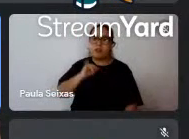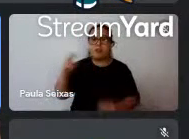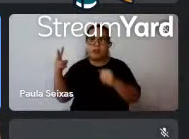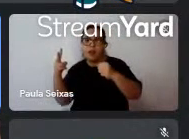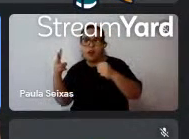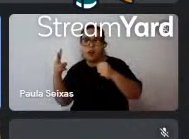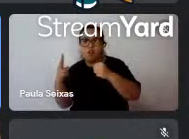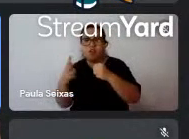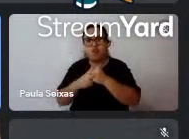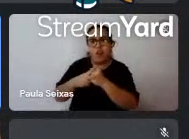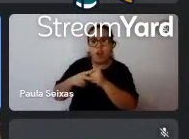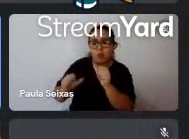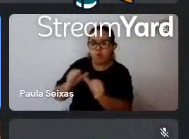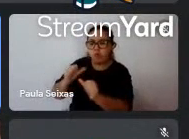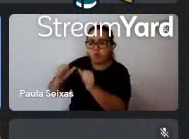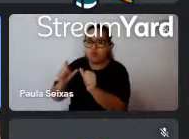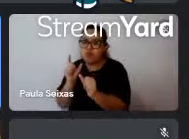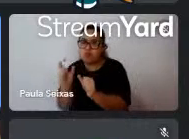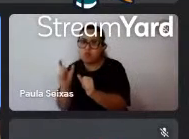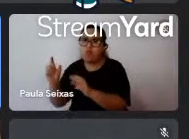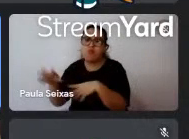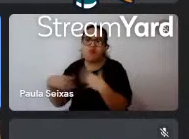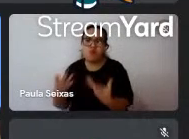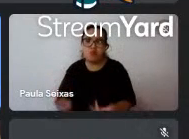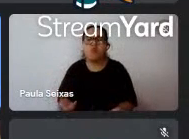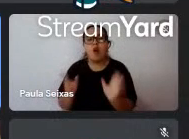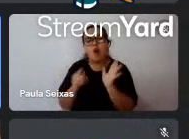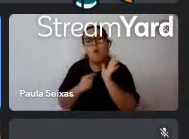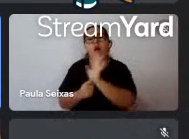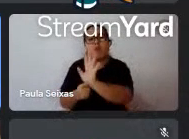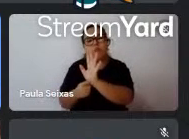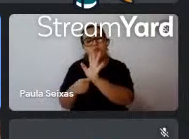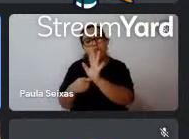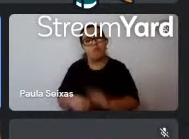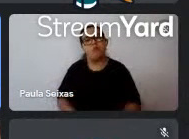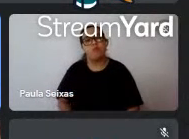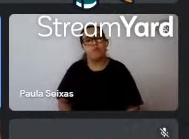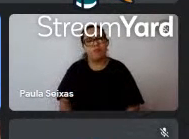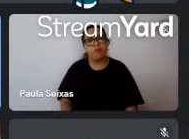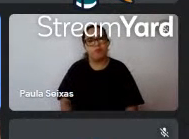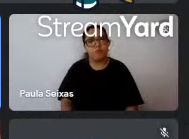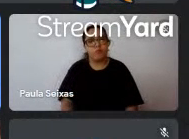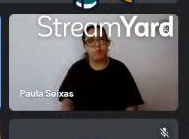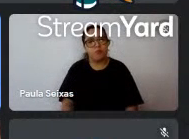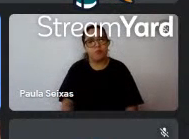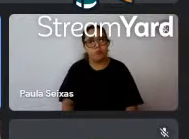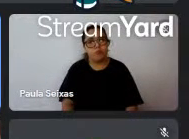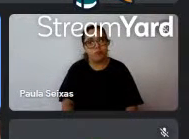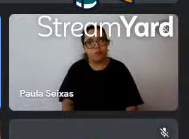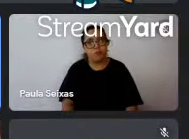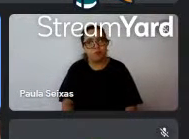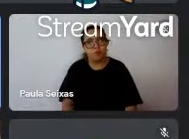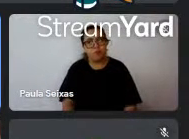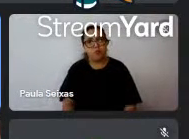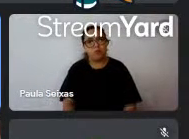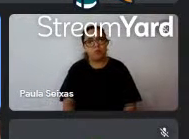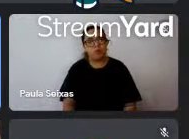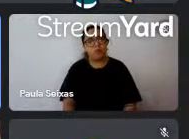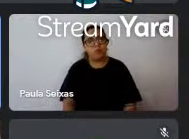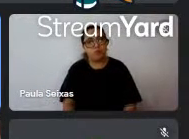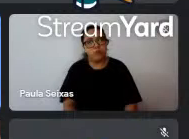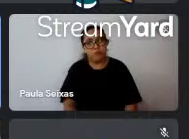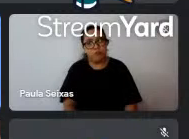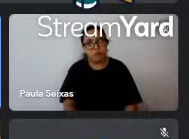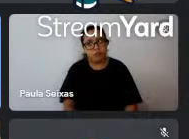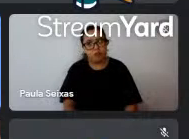perfeitivo, imperfeitivo, progressivo. No caso das adverbiais, qual é a posição que a cláusula está, se é anteposta à sua nuclear,